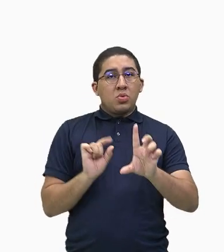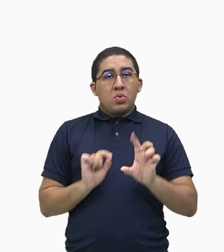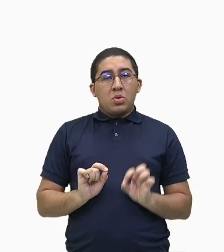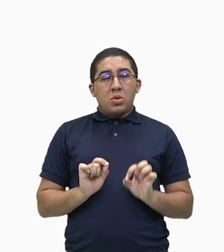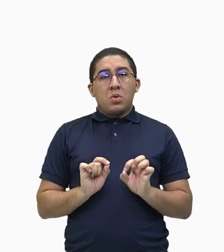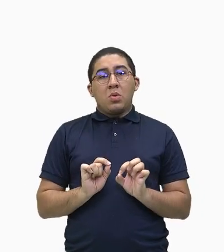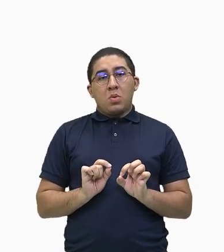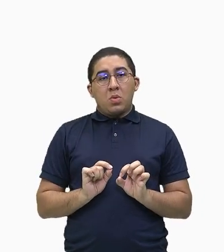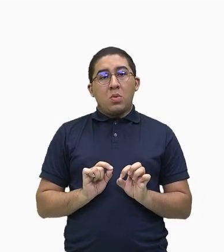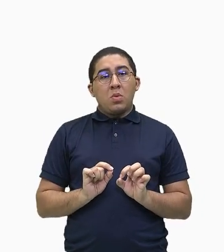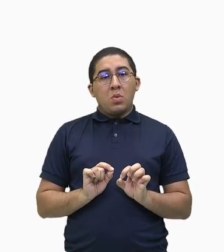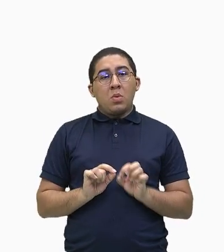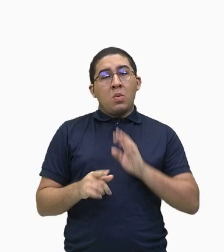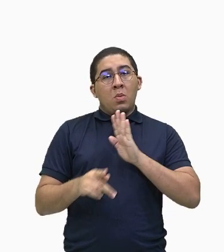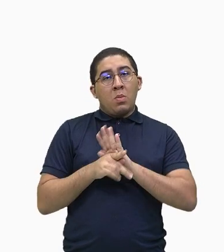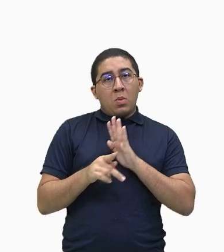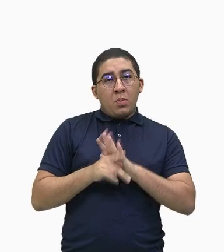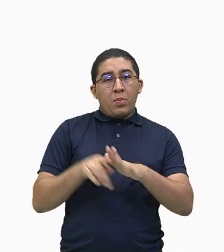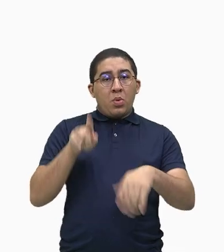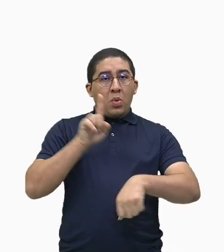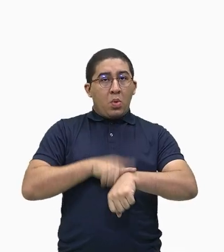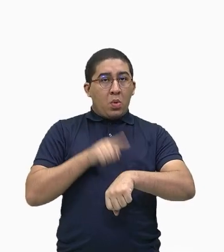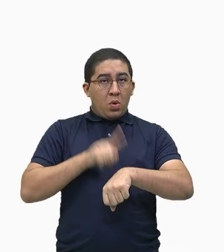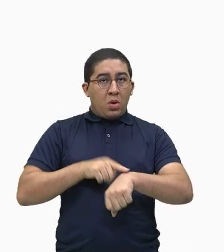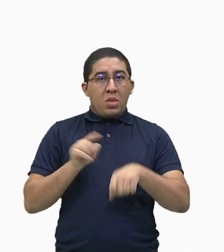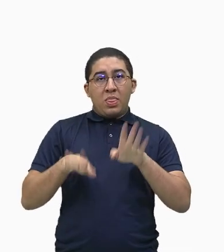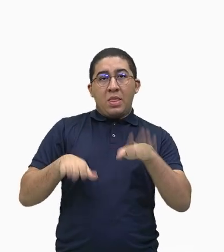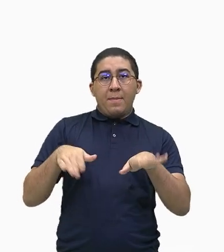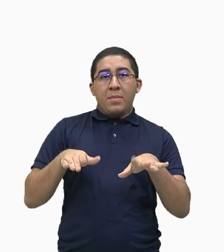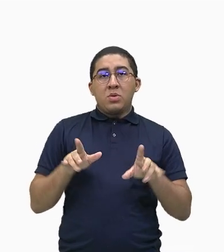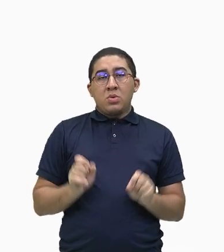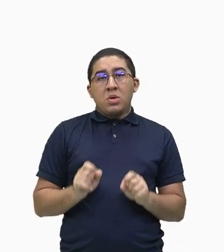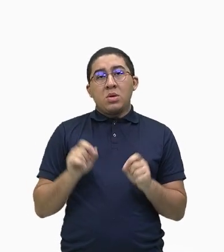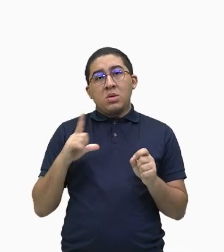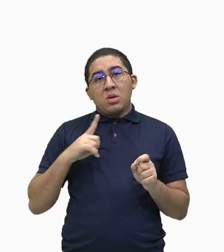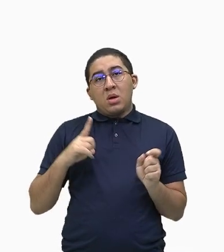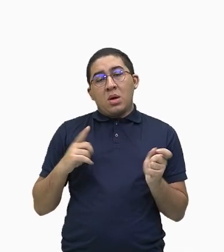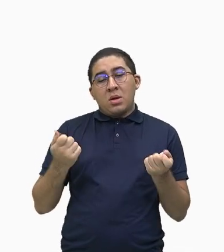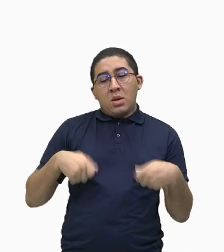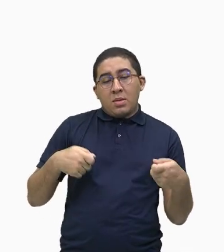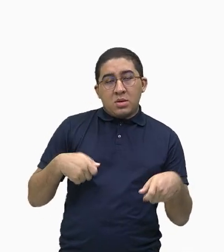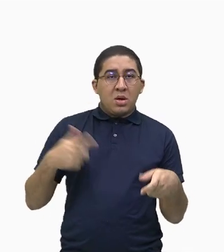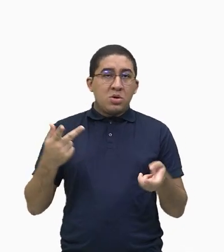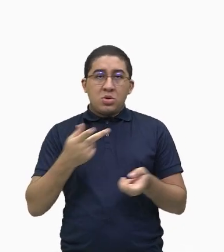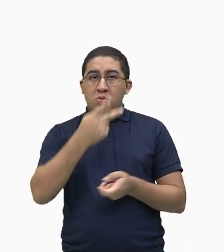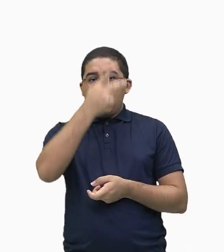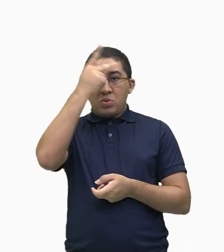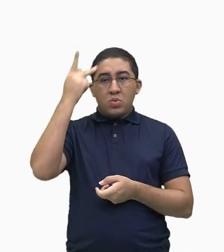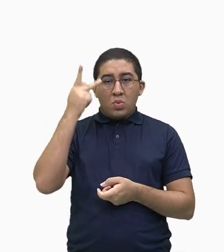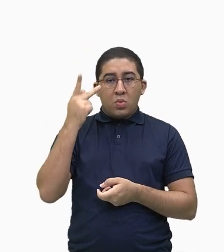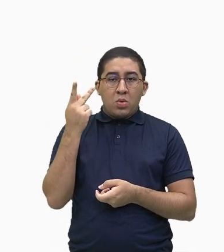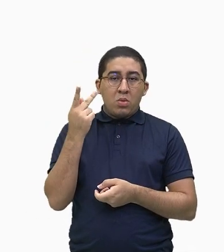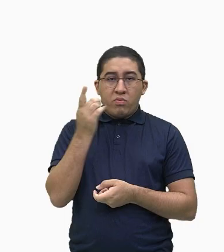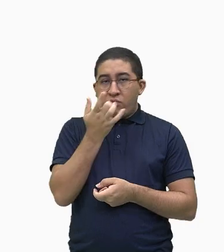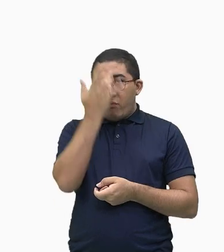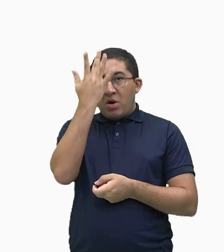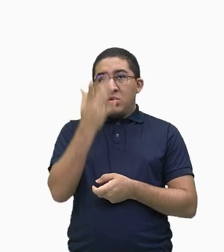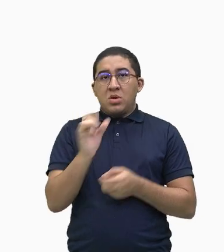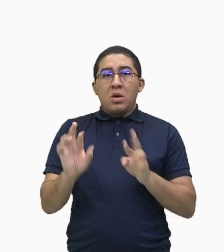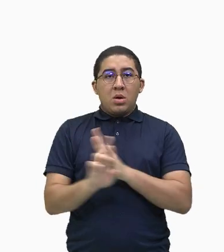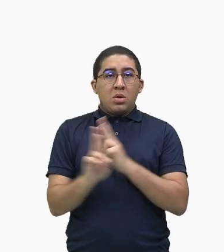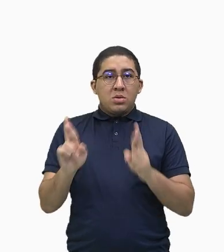aí fusos horários de acordo com as necessidades das pessoas, para facilitar as